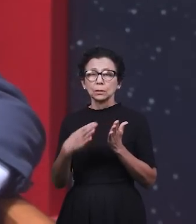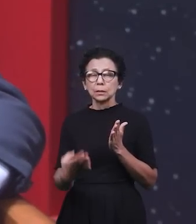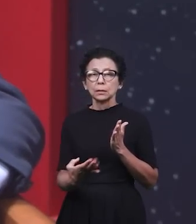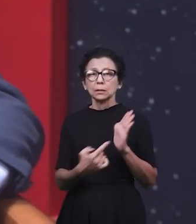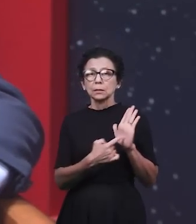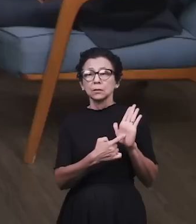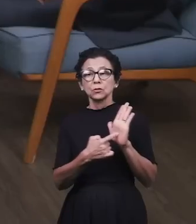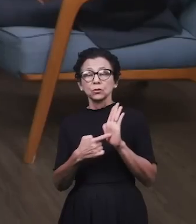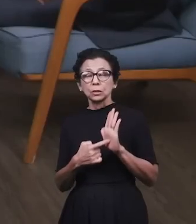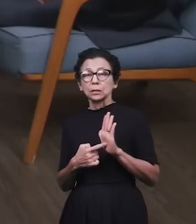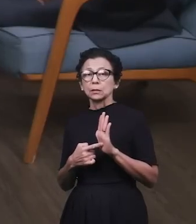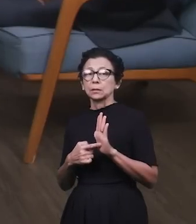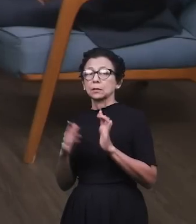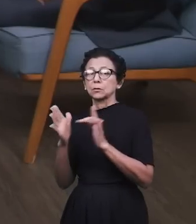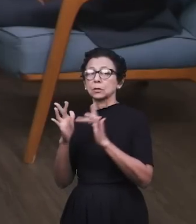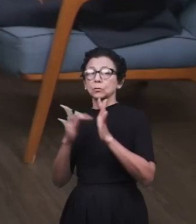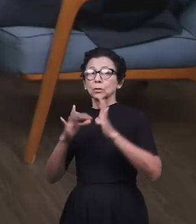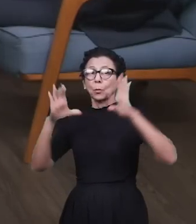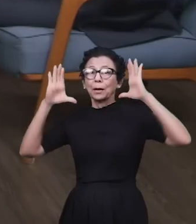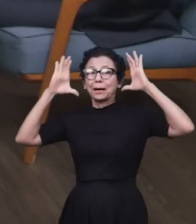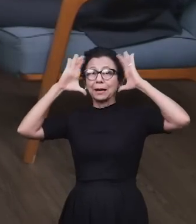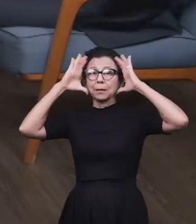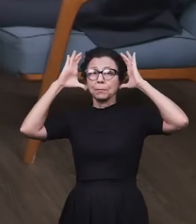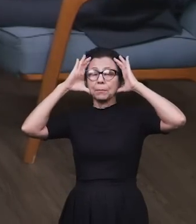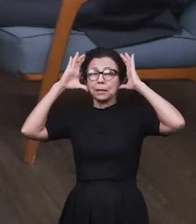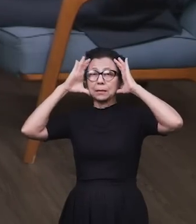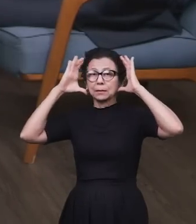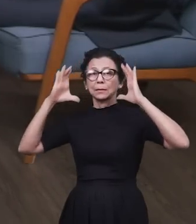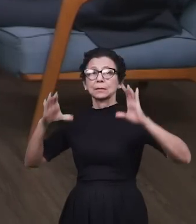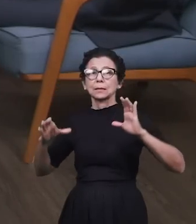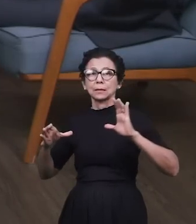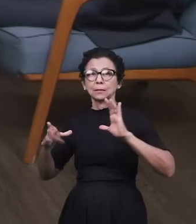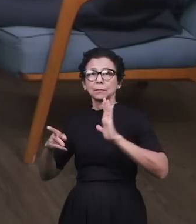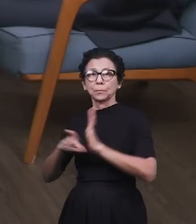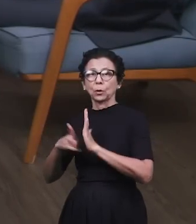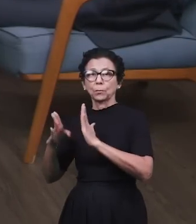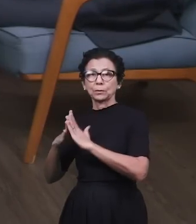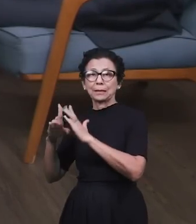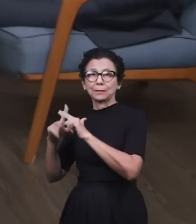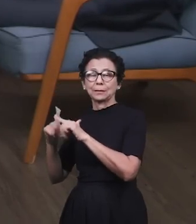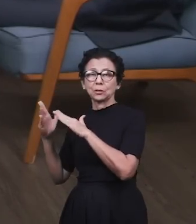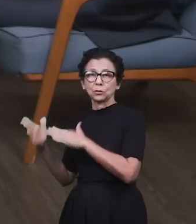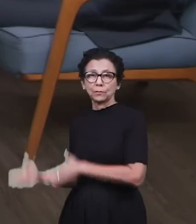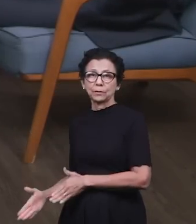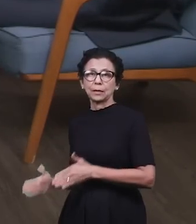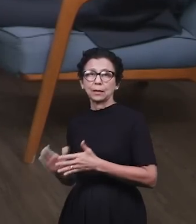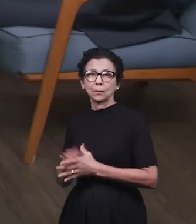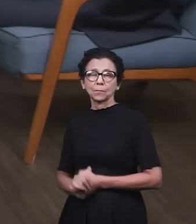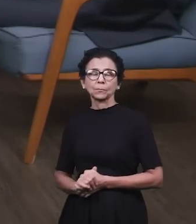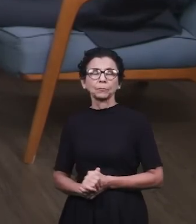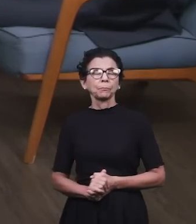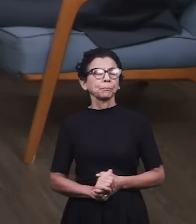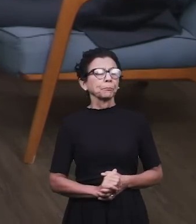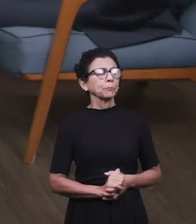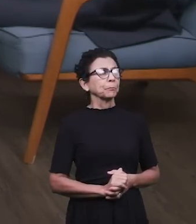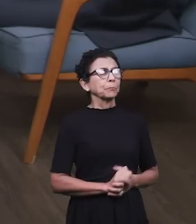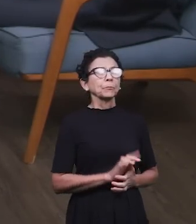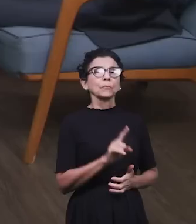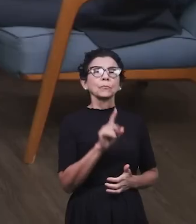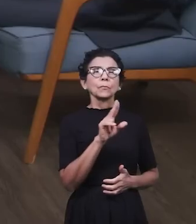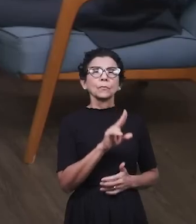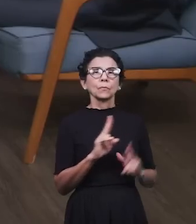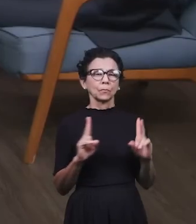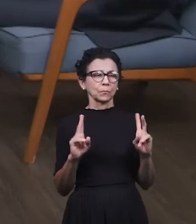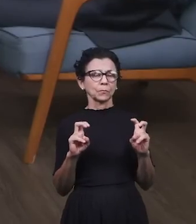igreja. E me permita, Adriano, você usou uma expressão, a estrutura espiritual da